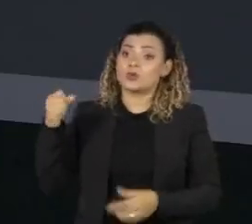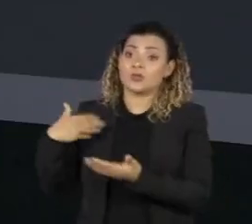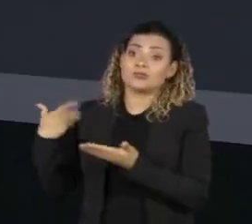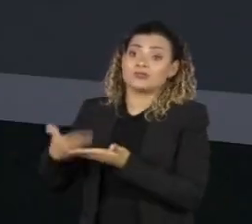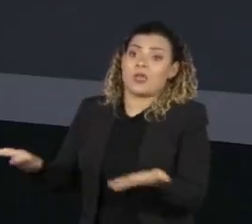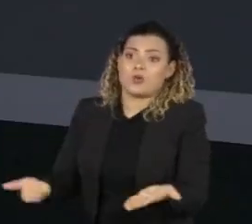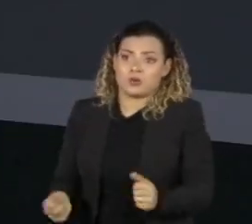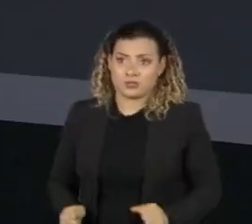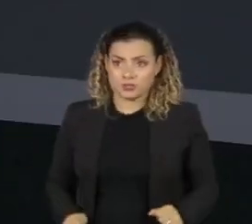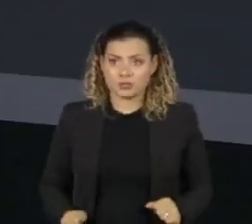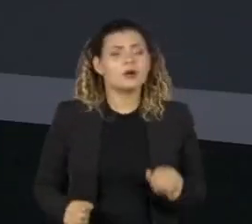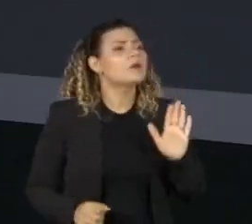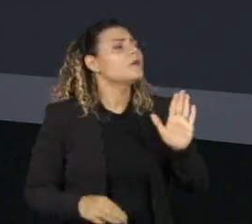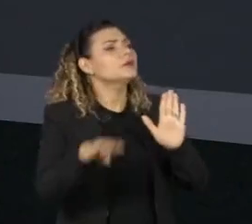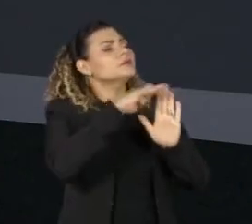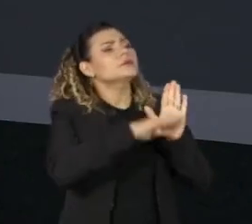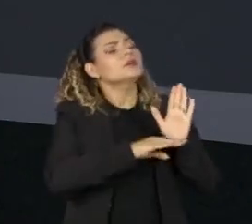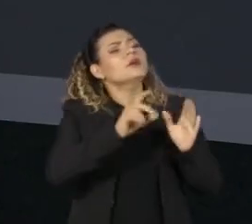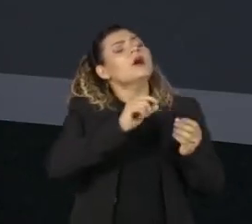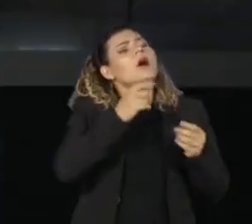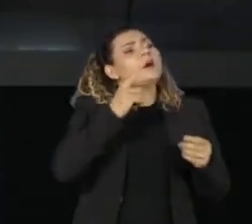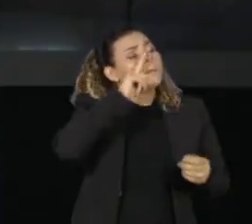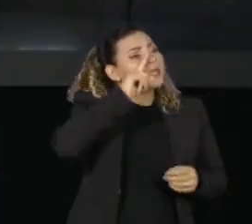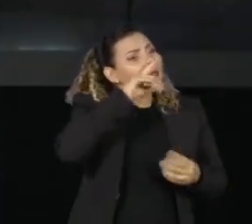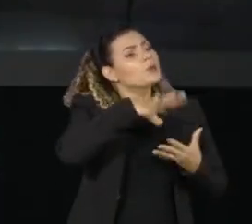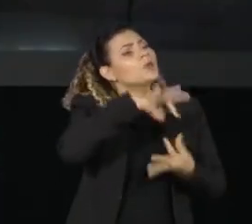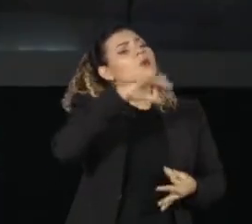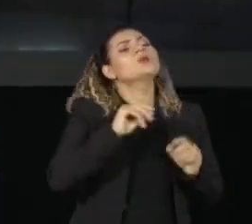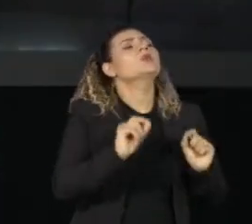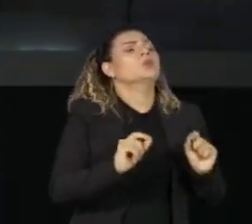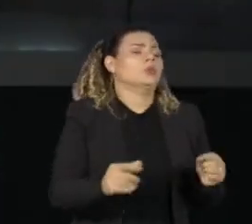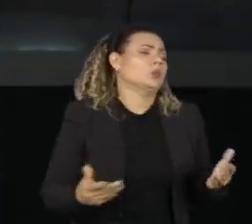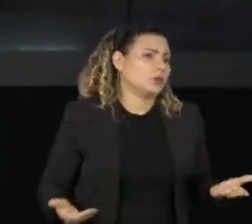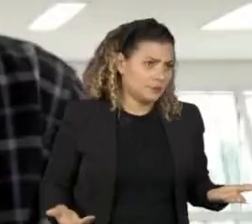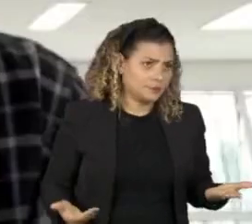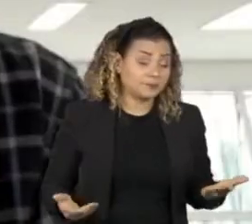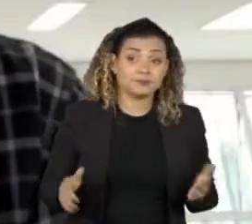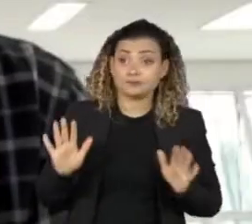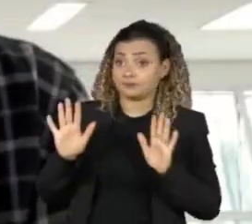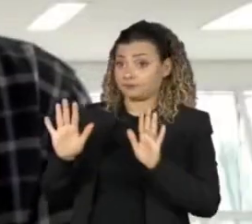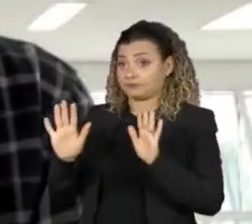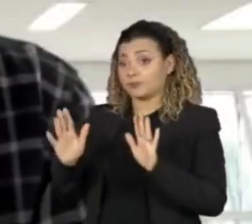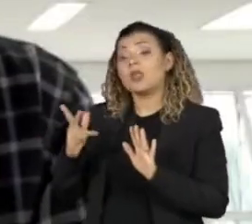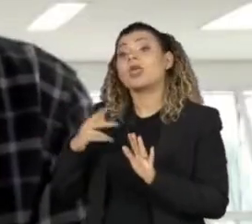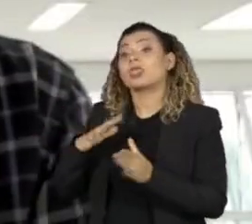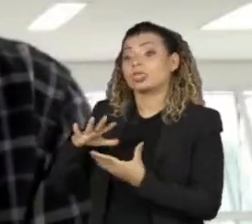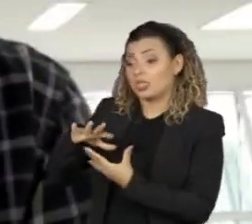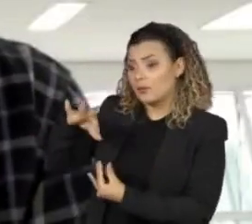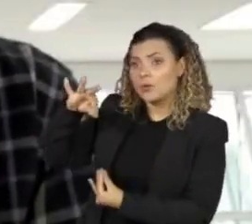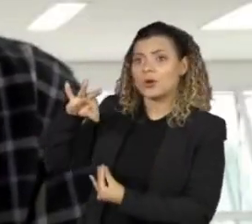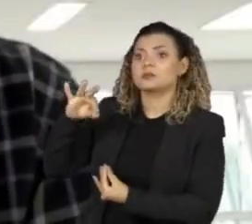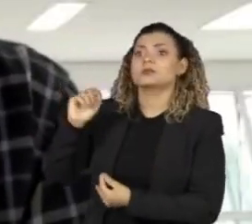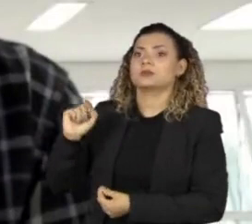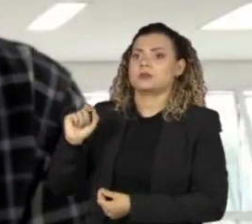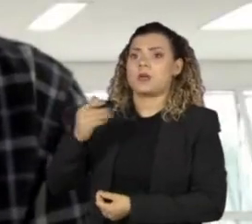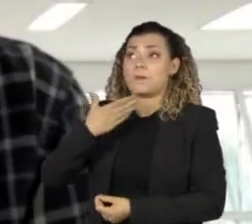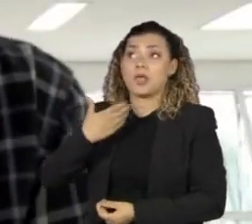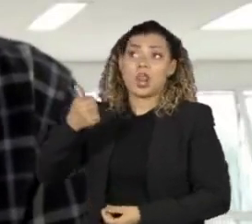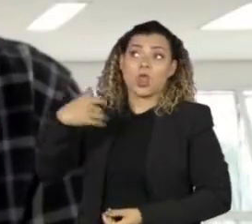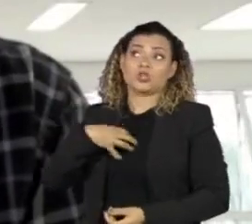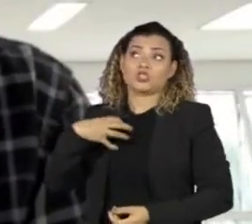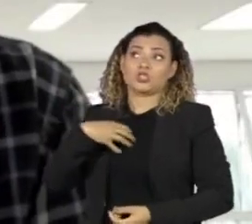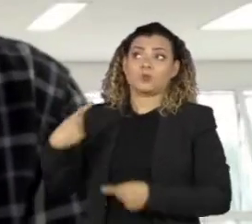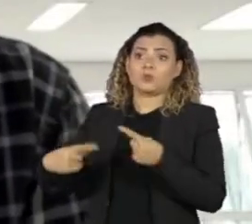de que forma esses elementos ameaçam a democracia? Bom, o fato é que a democracia, caso não seja o melhor sistema político, é o